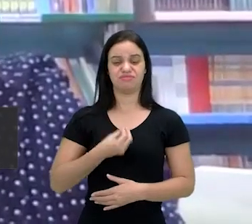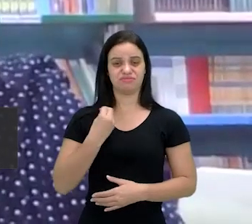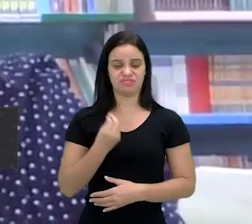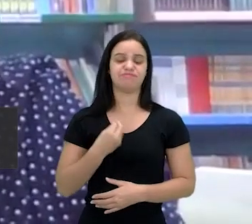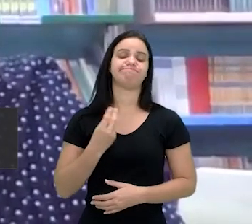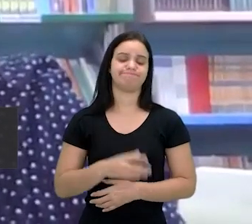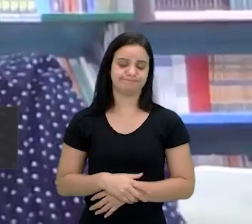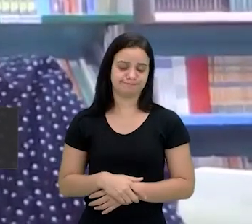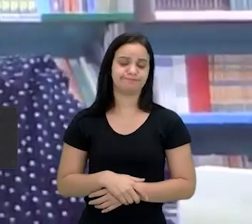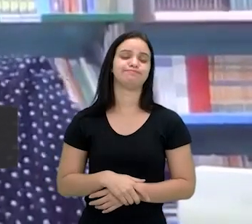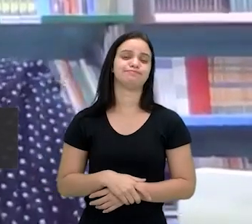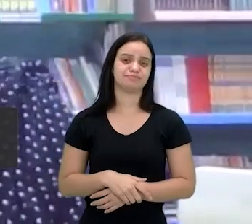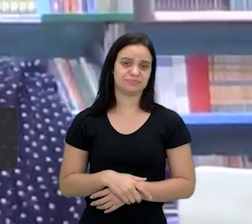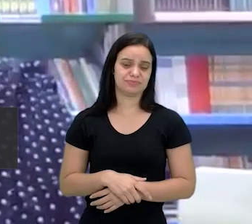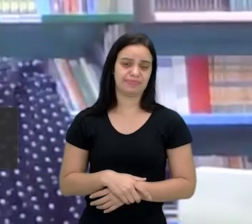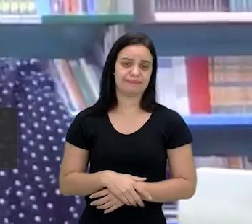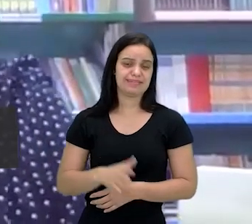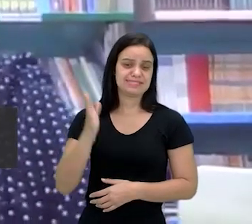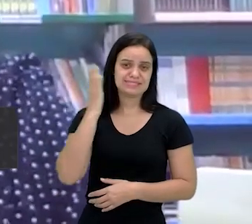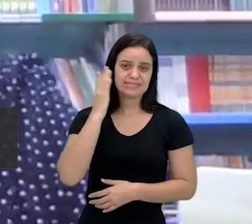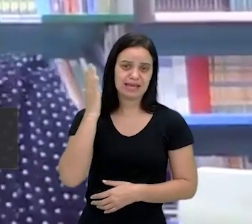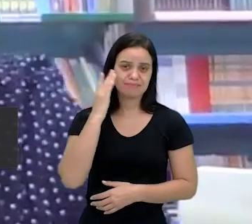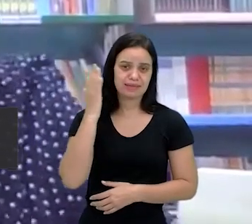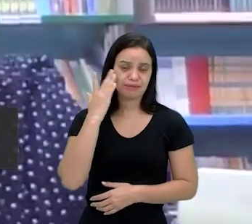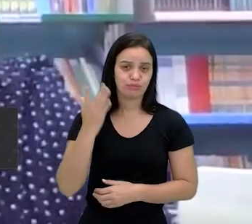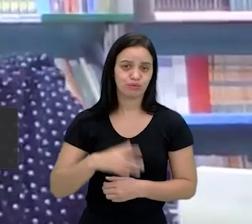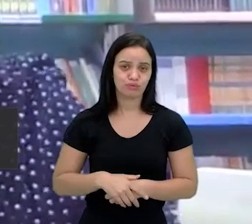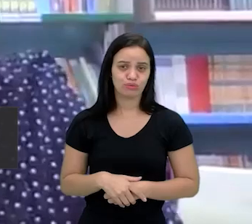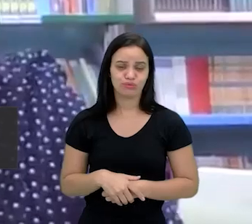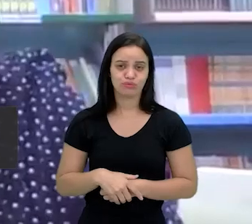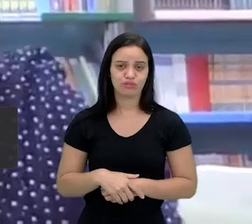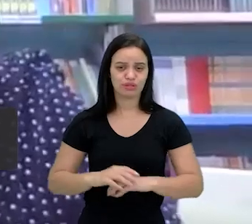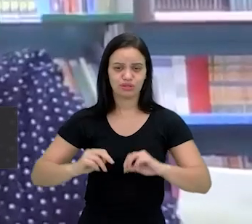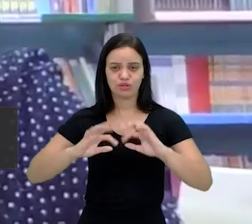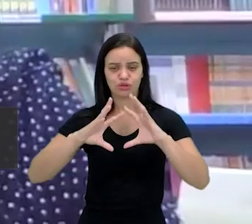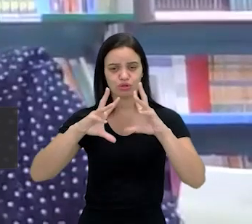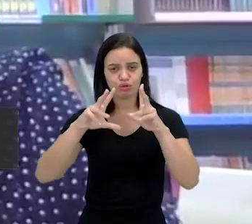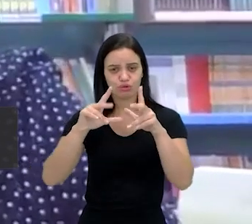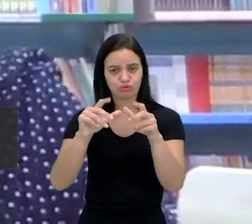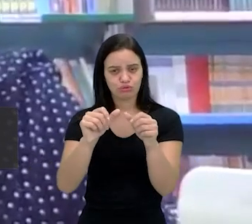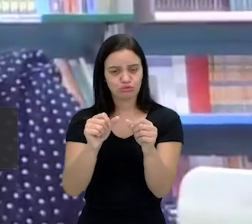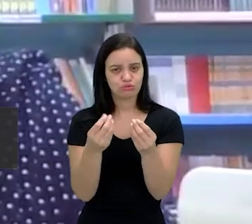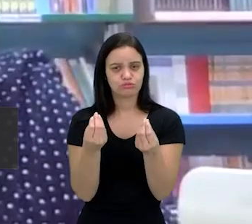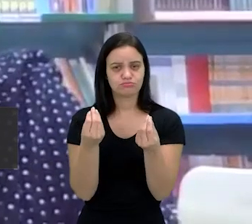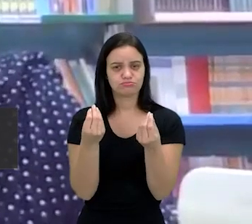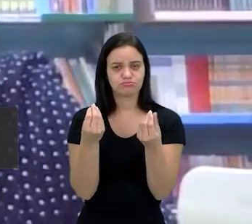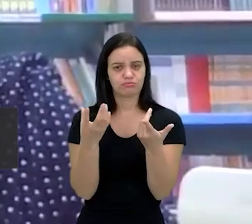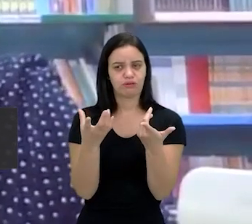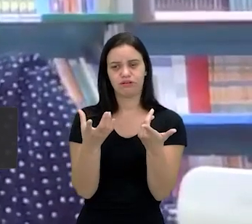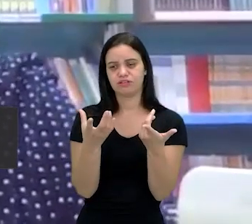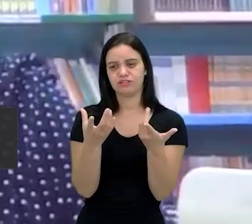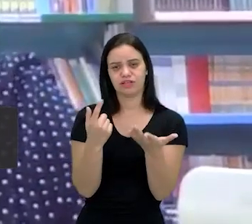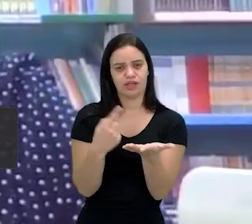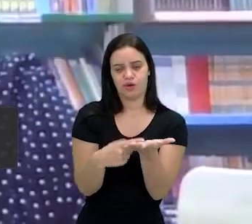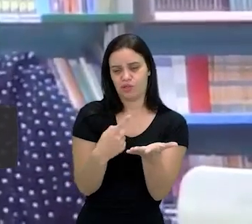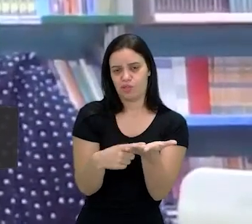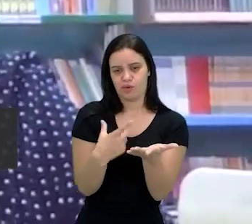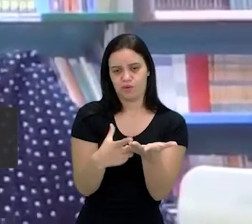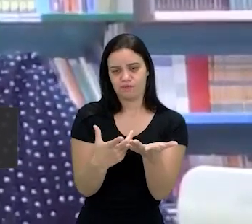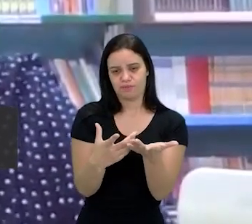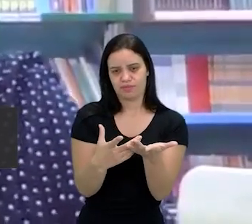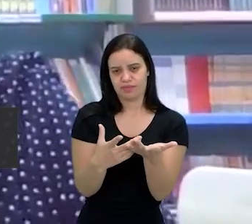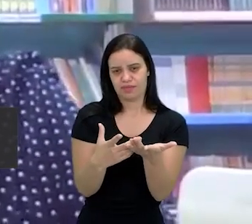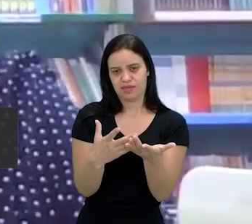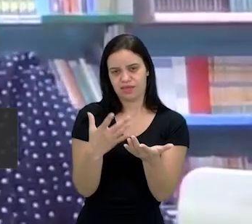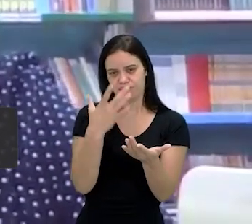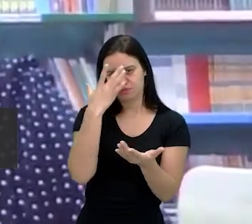deles. Sabemos que tudo pode, né, ser comprado. Eles